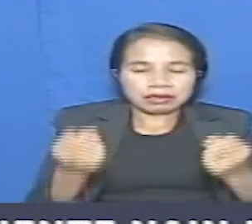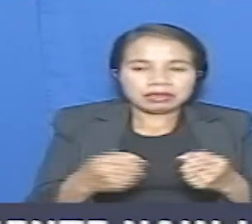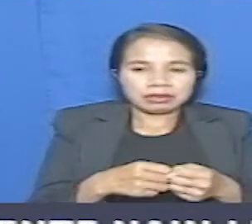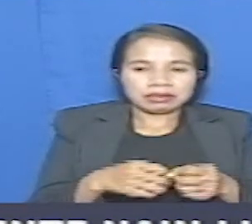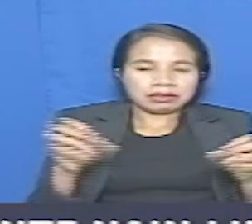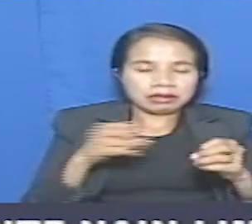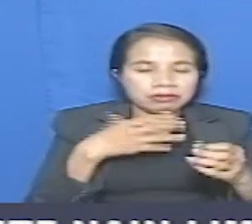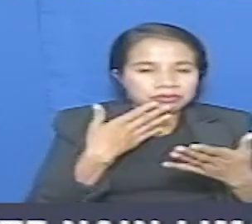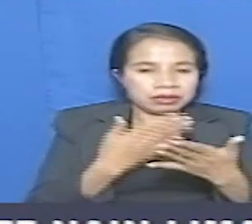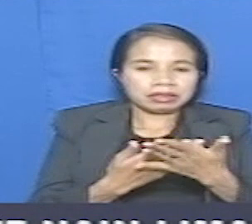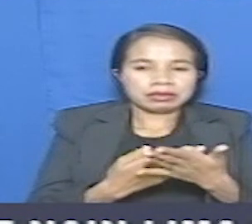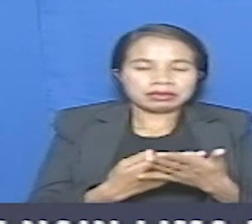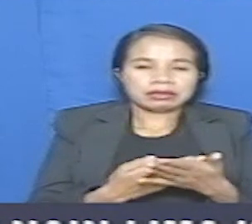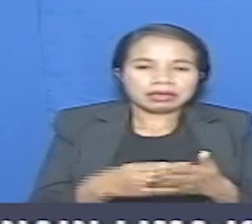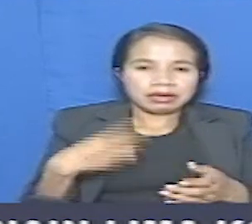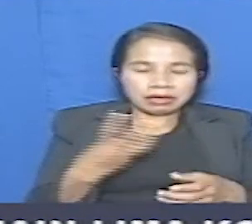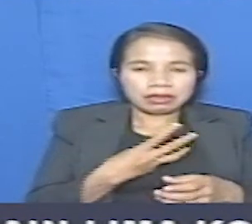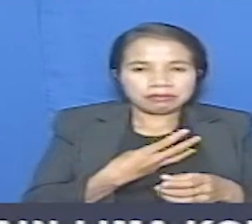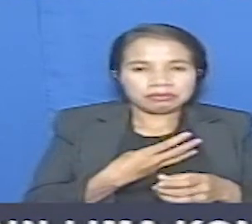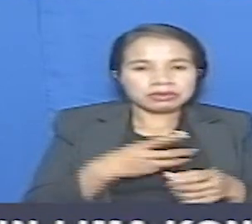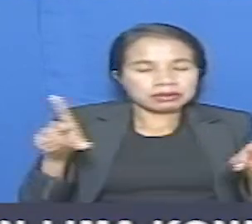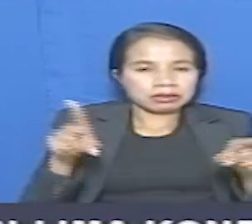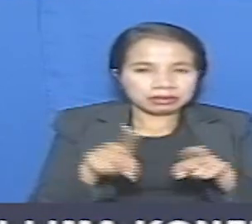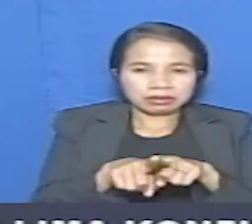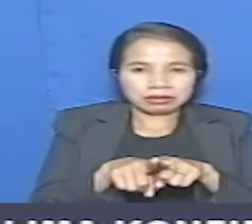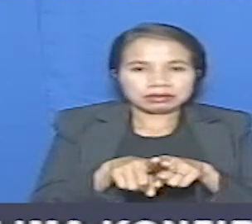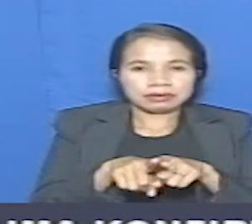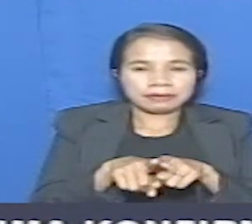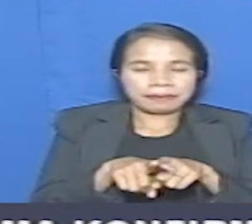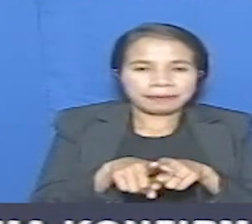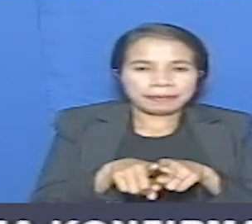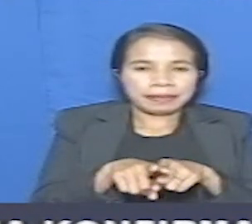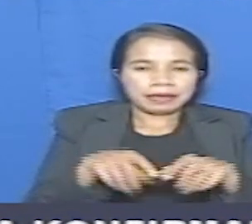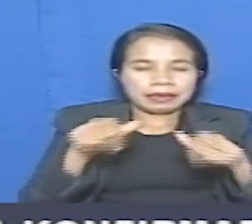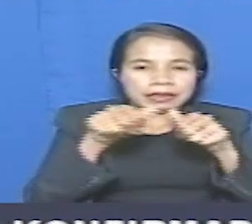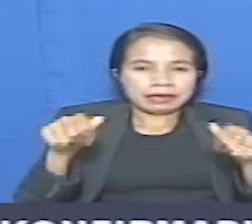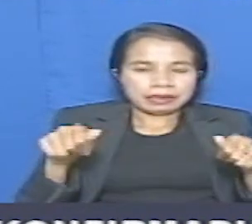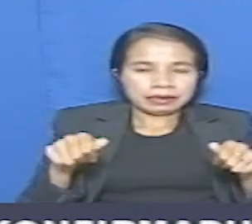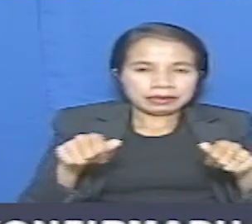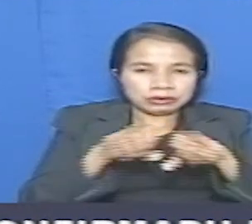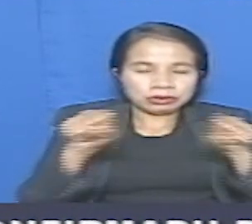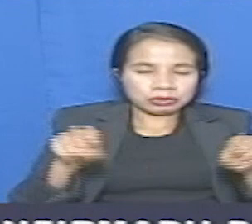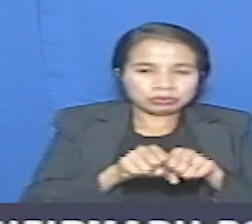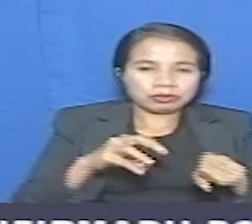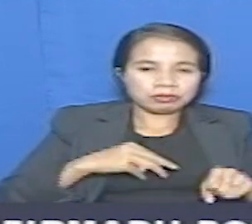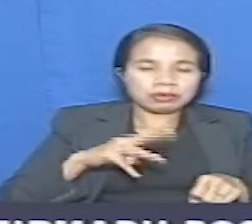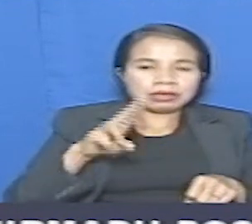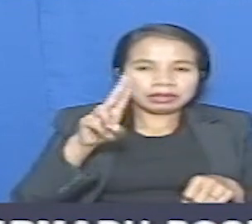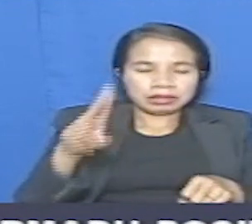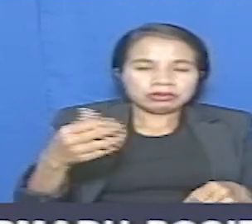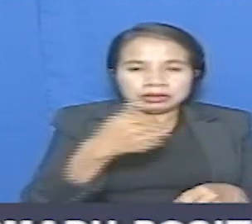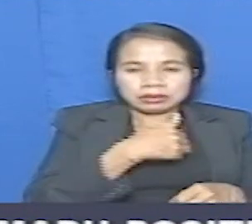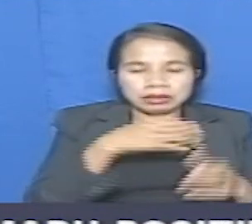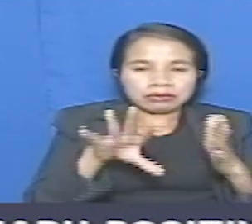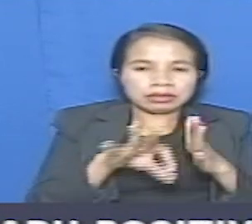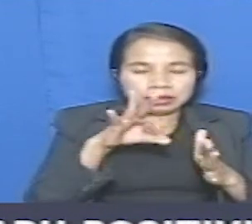não garante né be a mim mos durante a nessa minha aldeia Lisbutak sukuman lewana né a mim será que tem apoio by